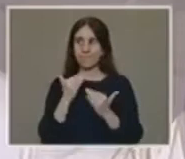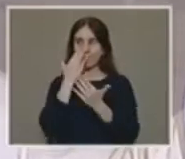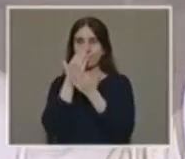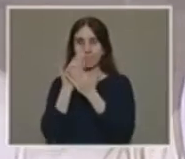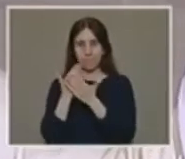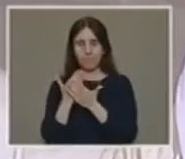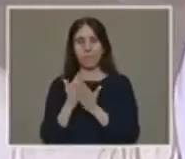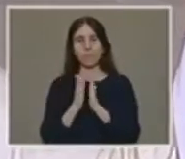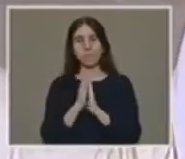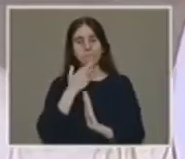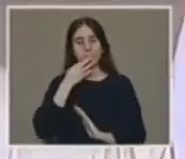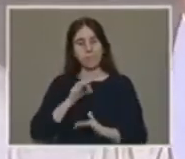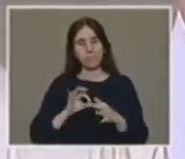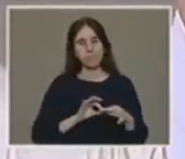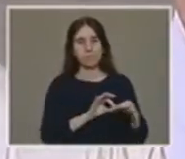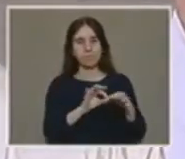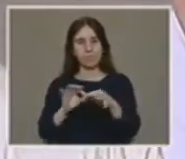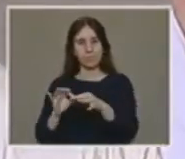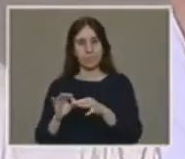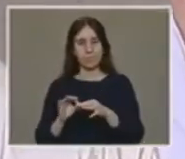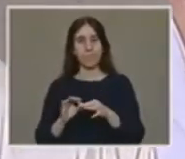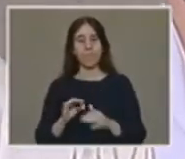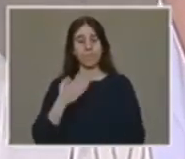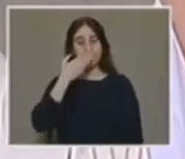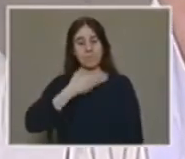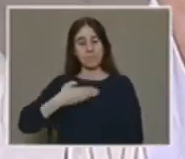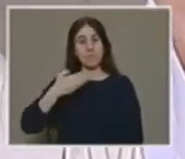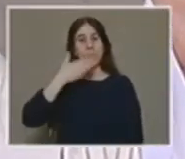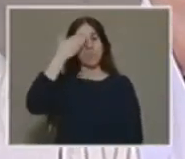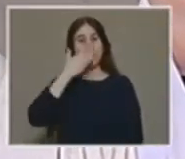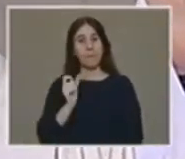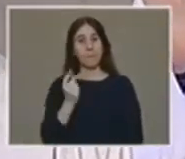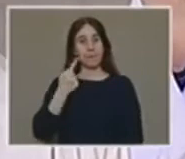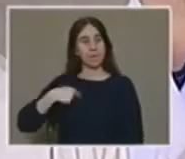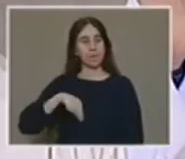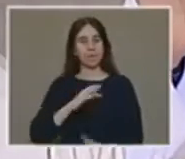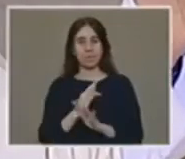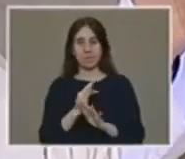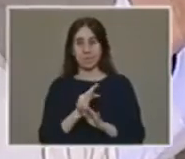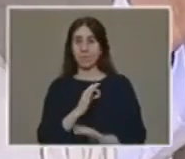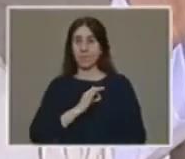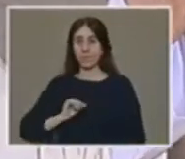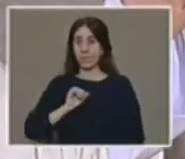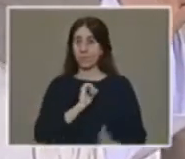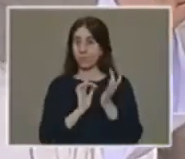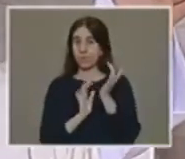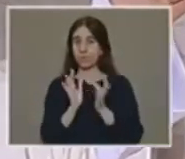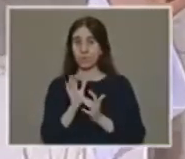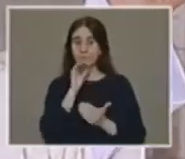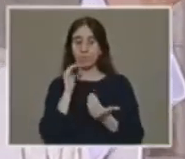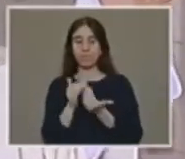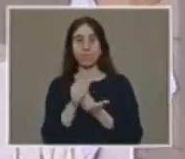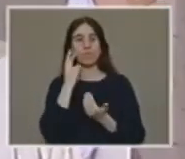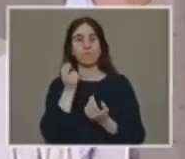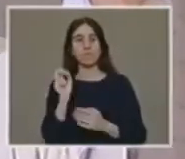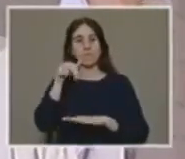comunhão com toda a Igreja, ao celebrarmos o primeiro dia da semana, em que nosso Senhor Jesus Cristo ressuscitou dos